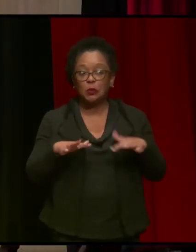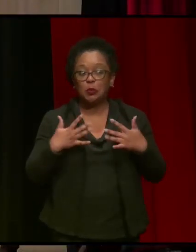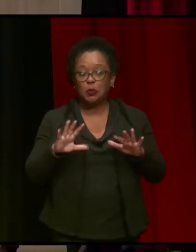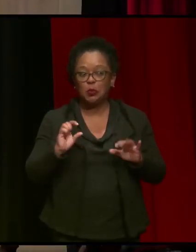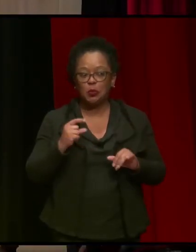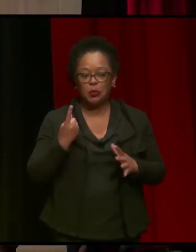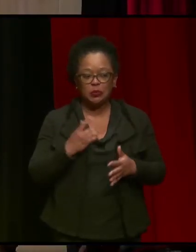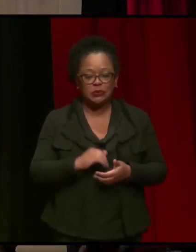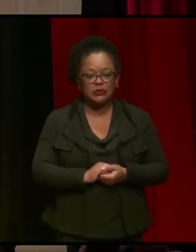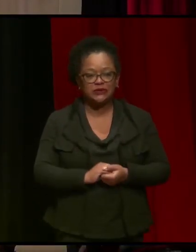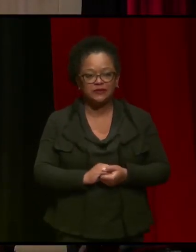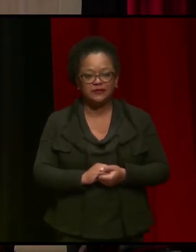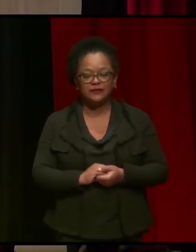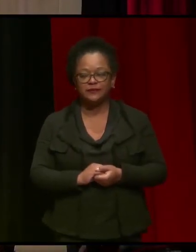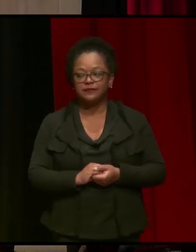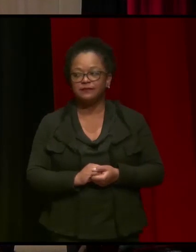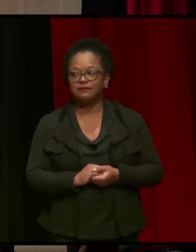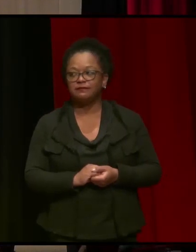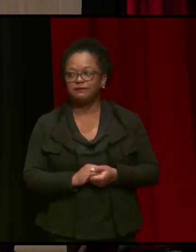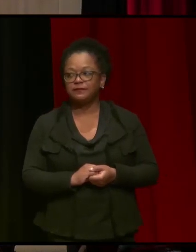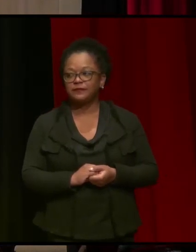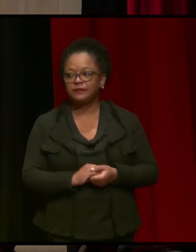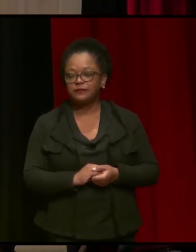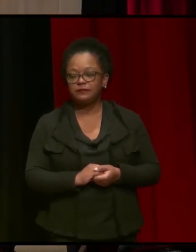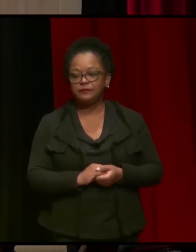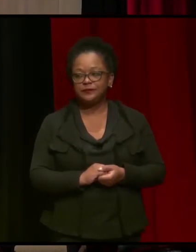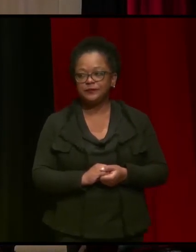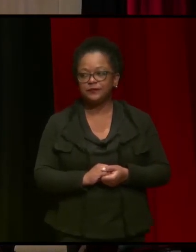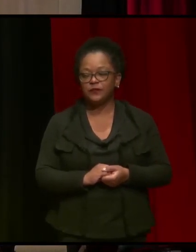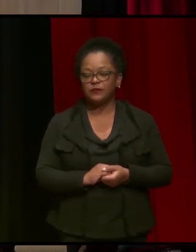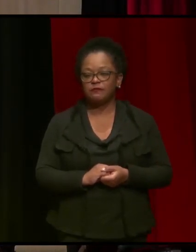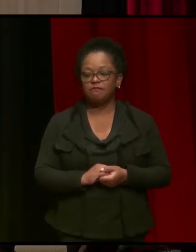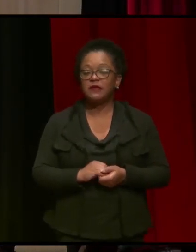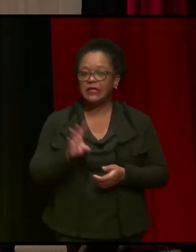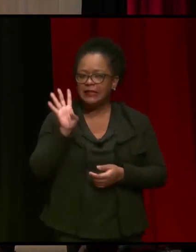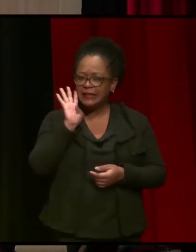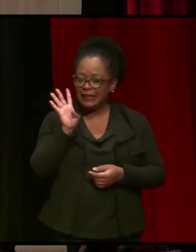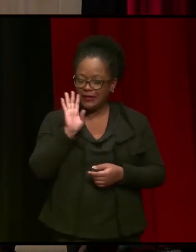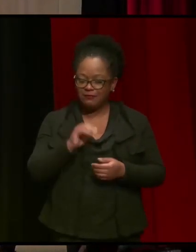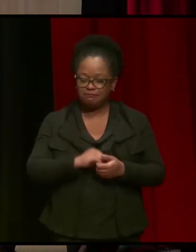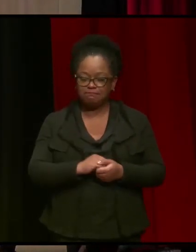pouco. E eu, olha só, essa pergunta é muito legal.